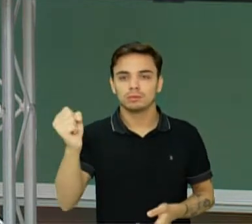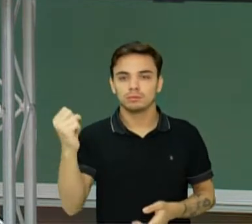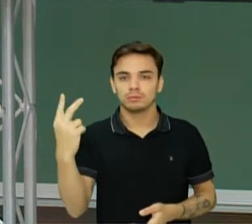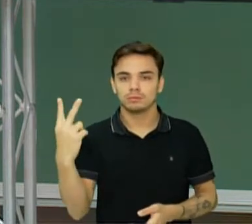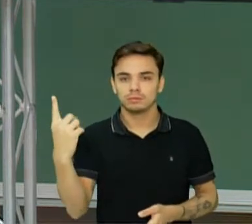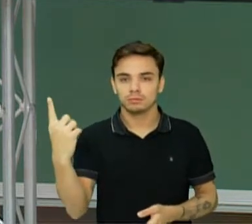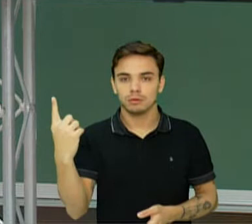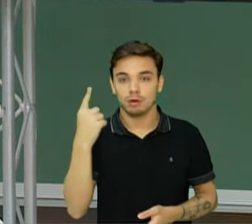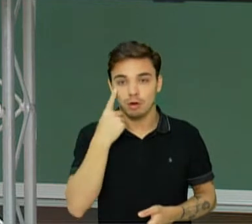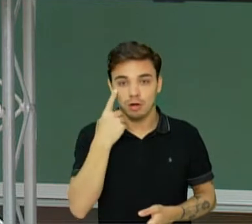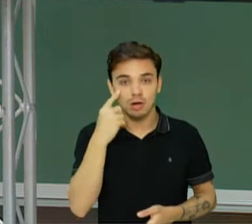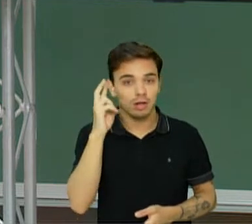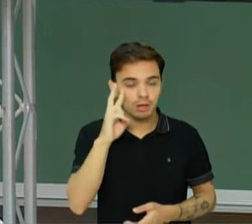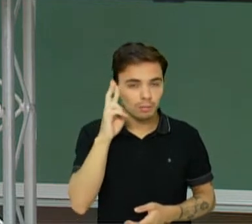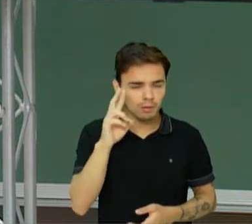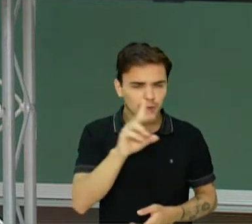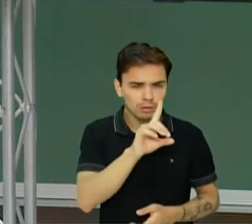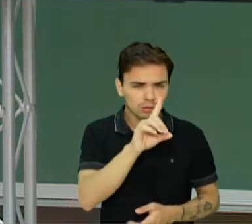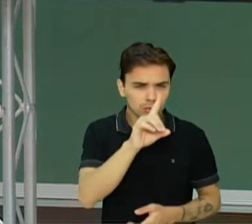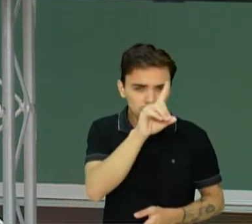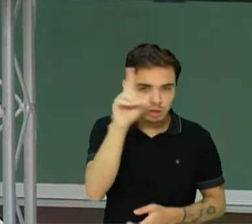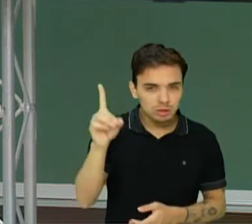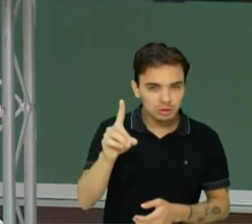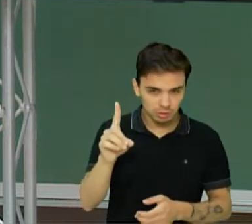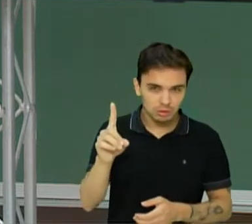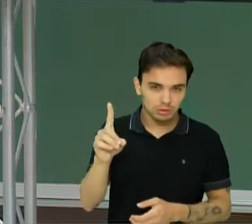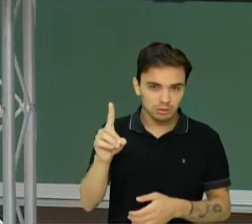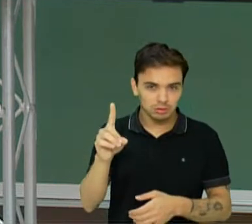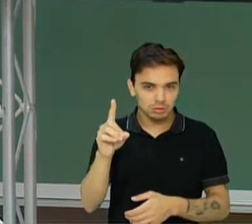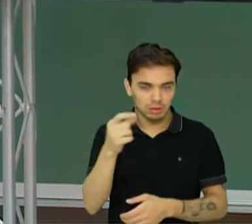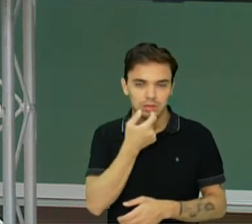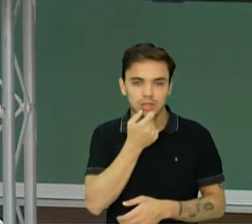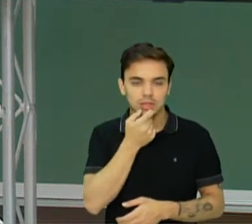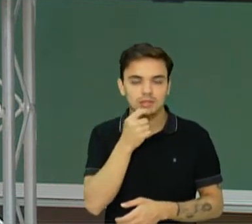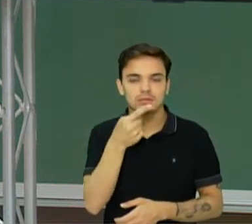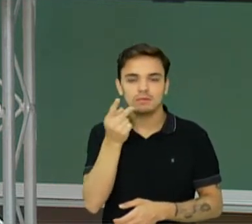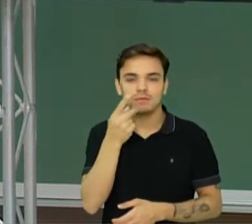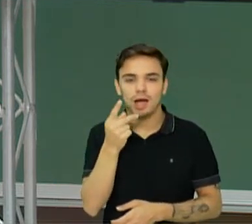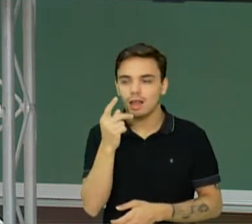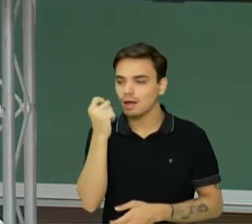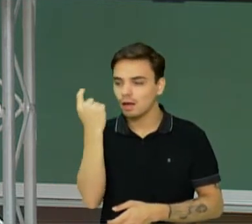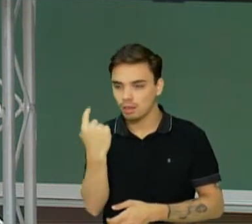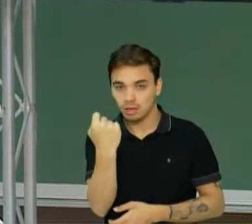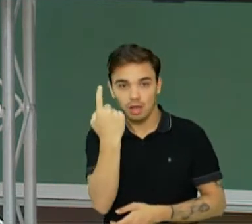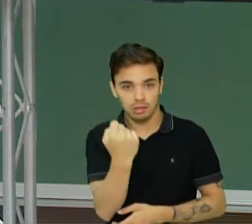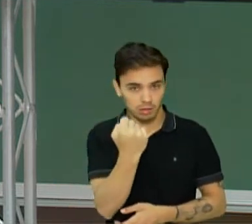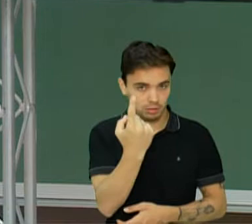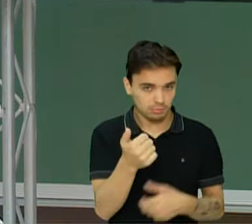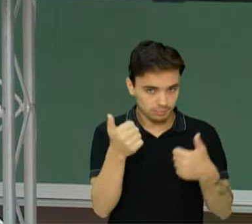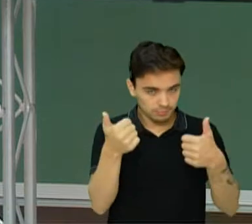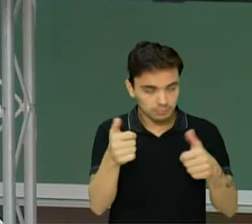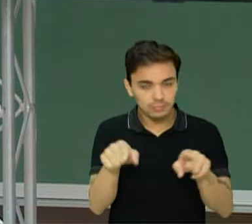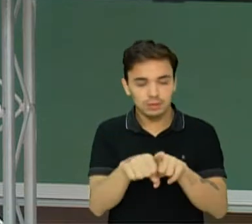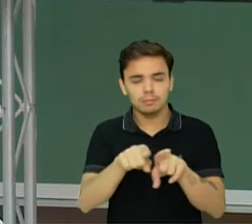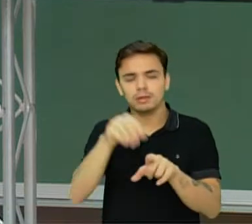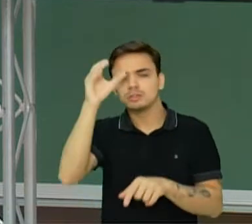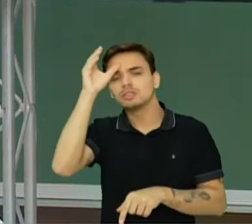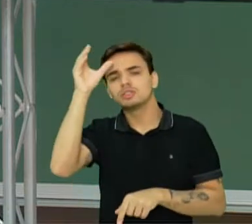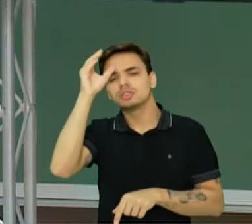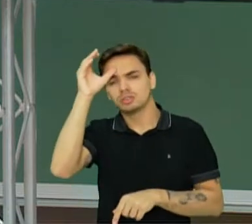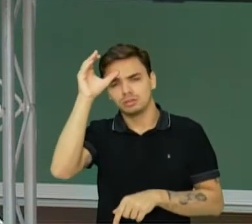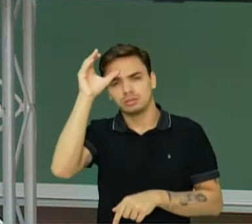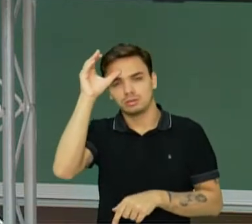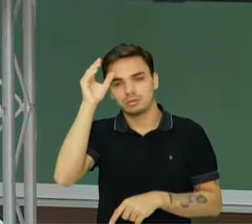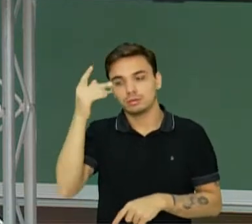lembrando que datas em inglês, na hora de você fala dezena por dezena, tá ok? E quem que a tia da Charlotte